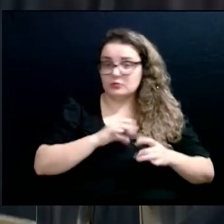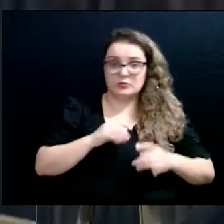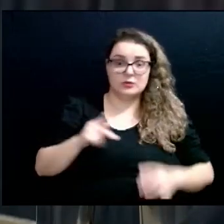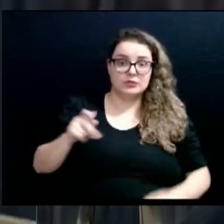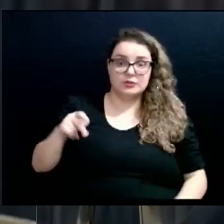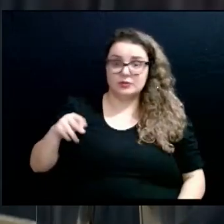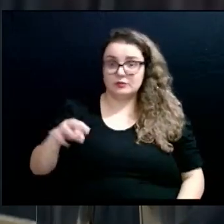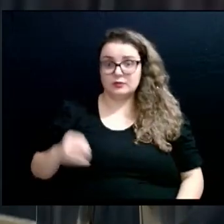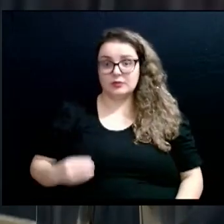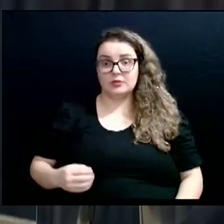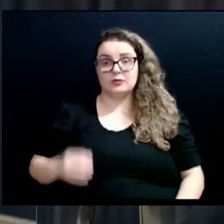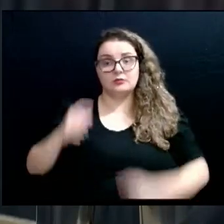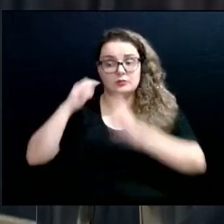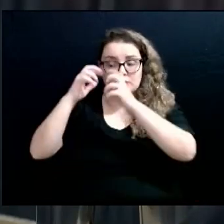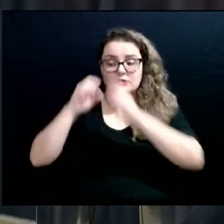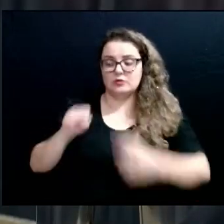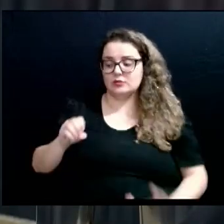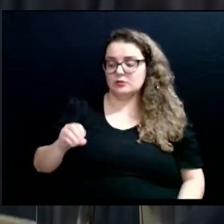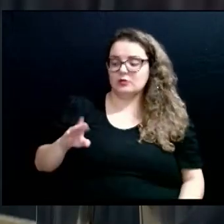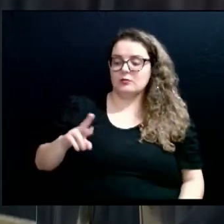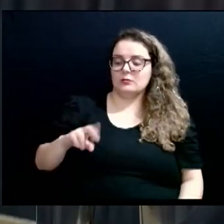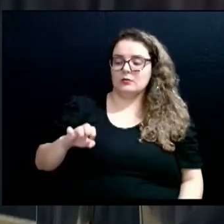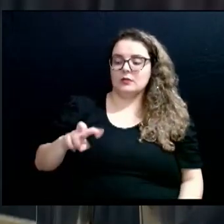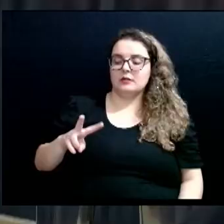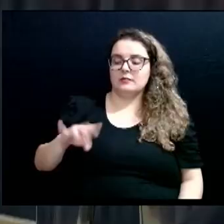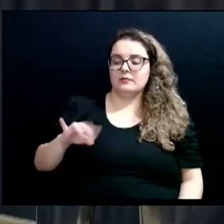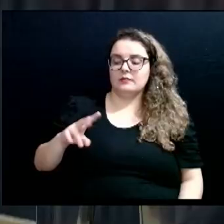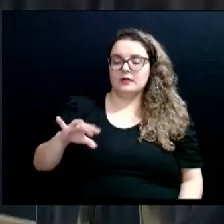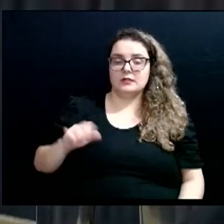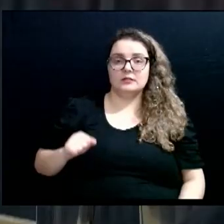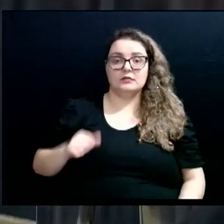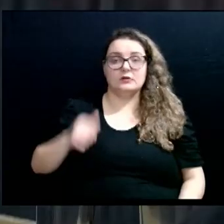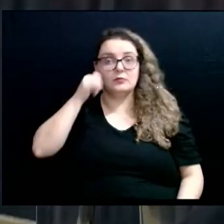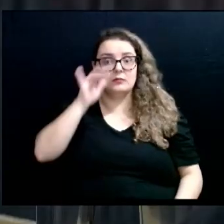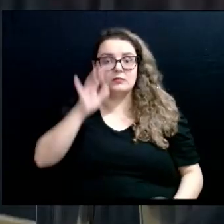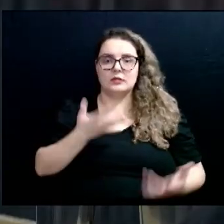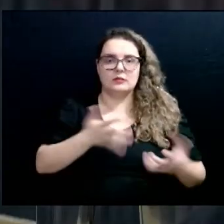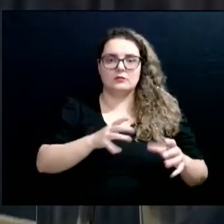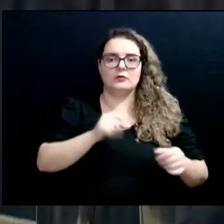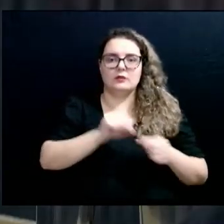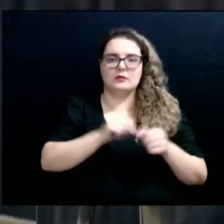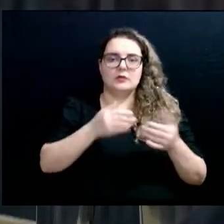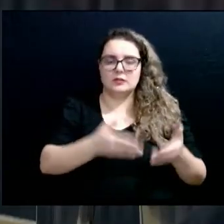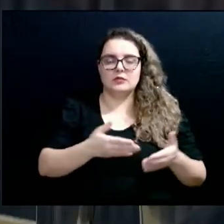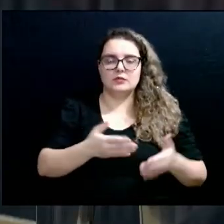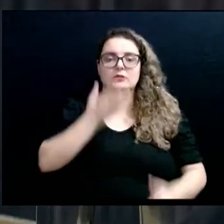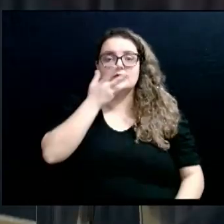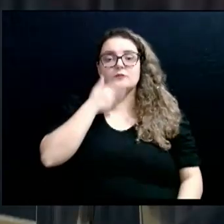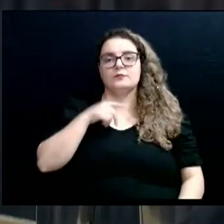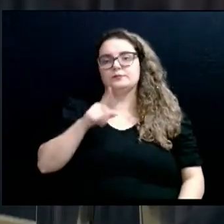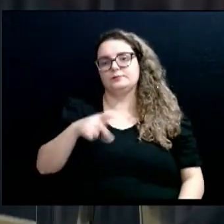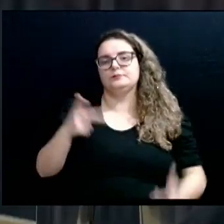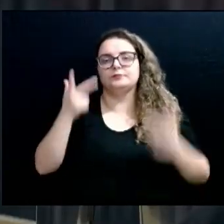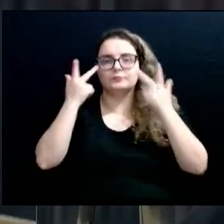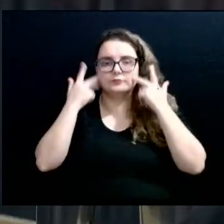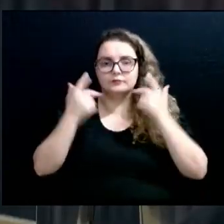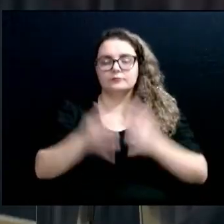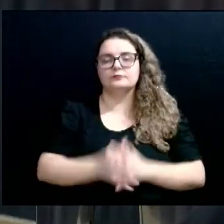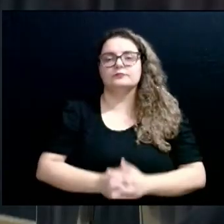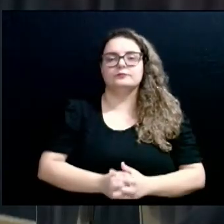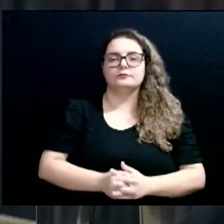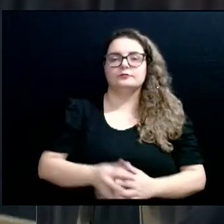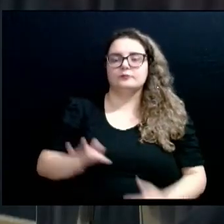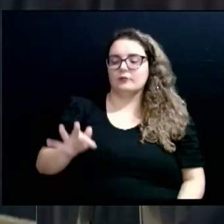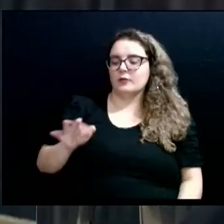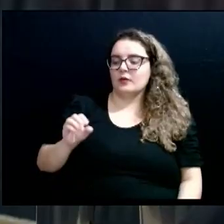ela evita. Então, ela não quer entrar em contato. Então, na infância, o que é muito comum? Fobia de agulha,